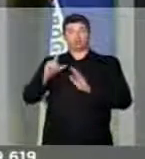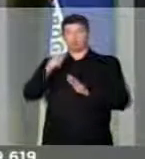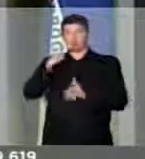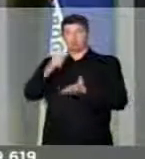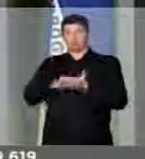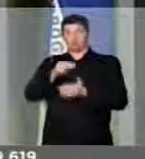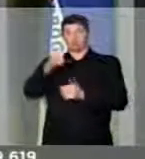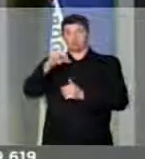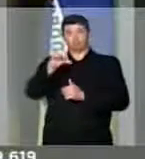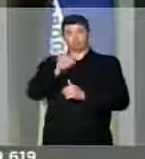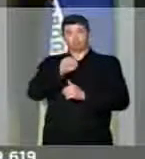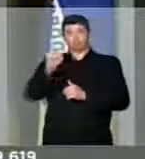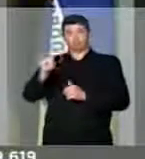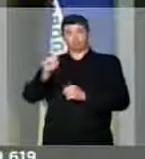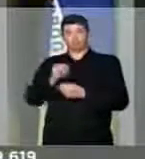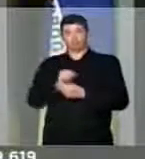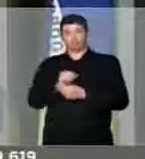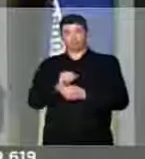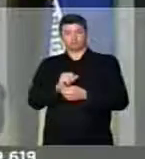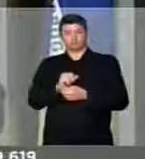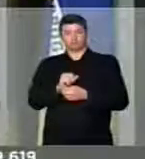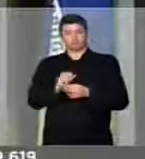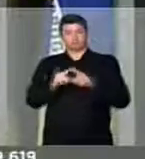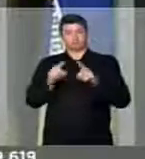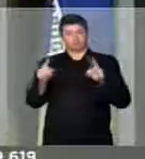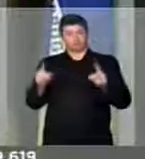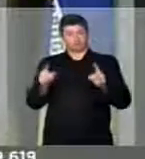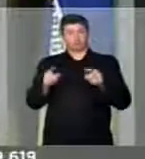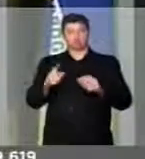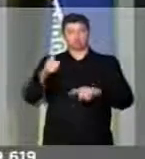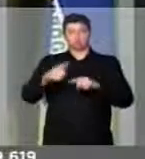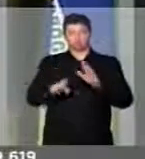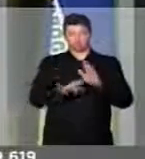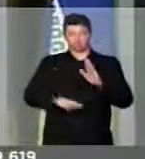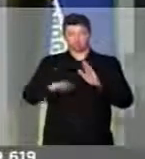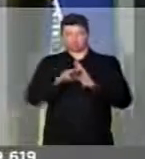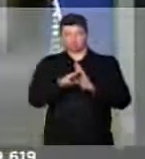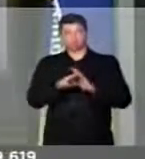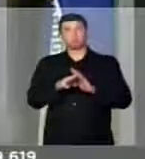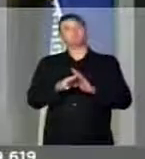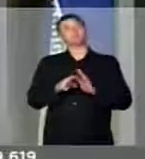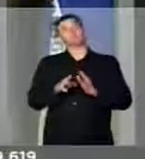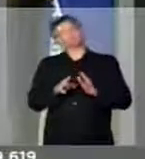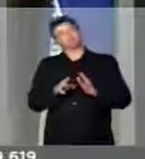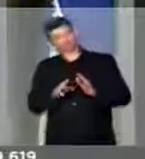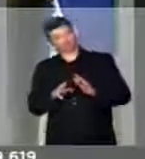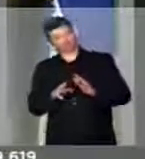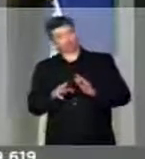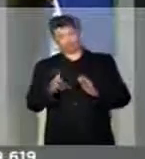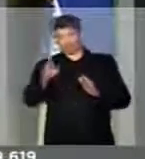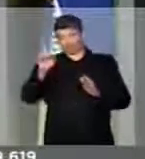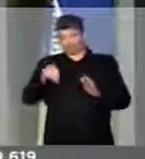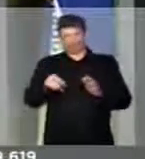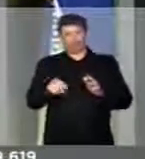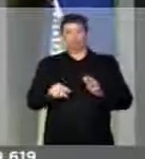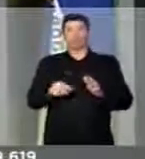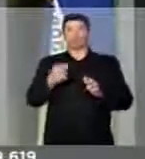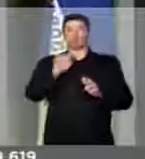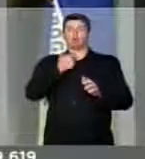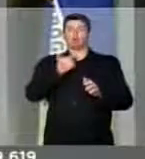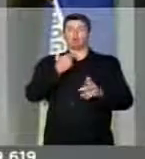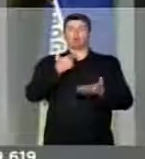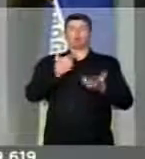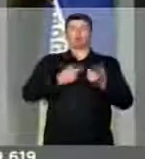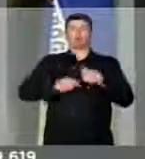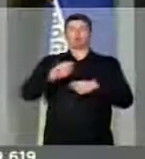Carta de 88. Porém, as vedações, elas são absolutamente intransponíveis